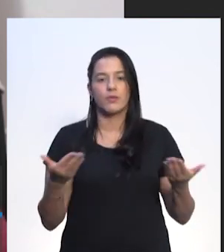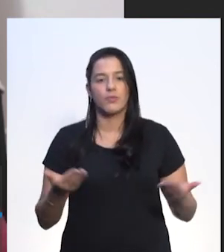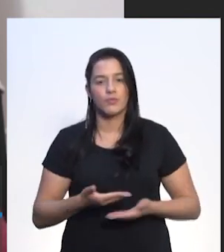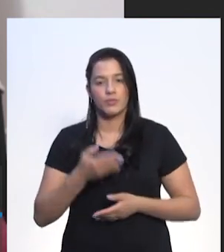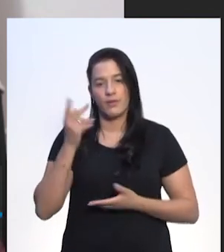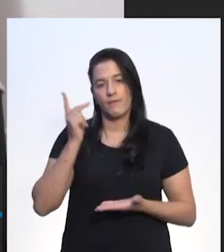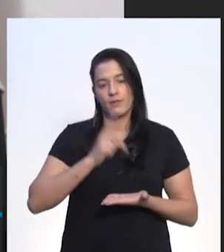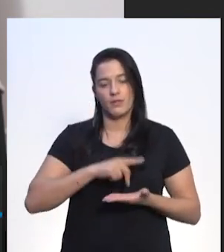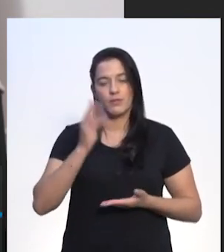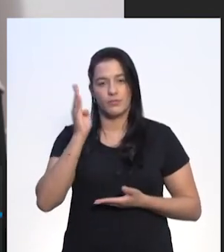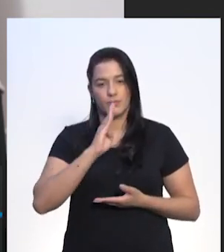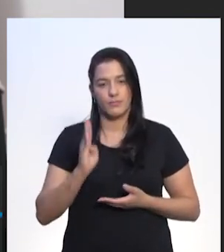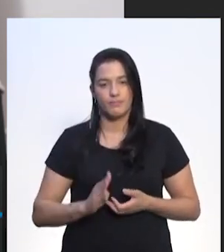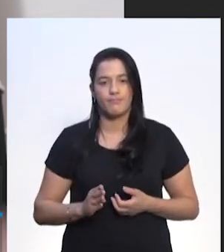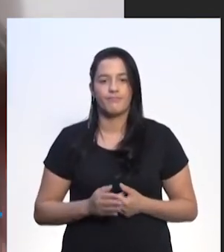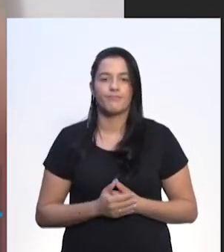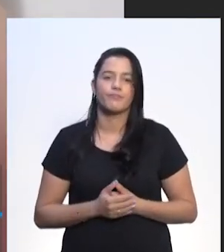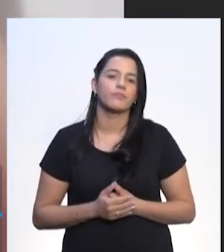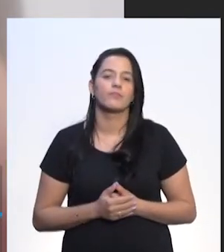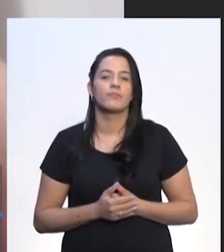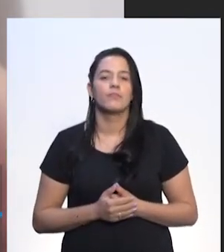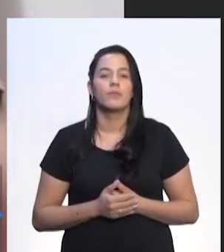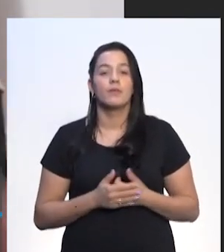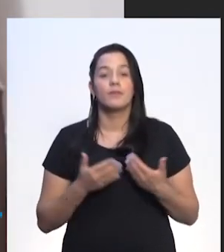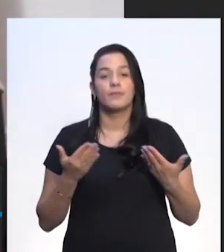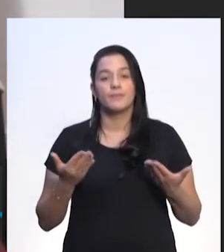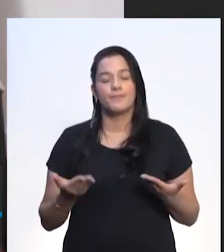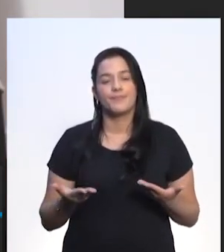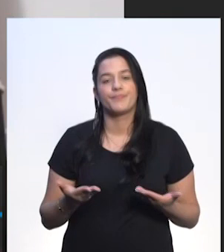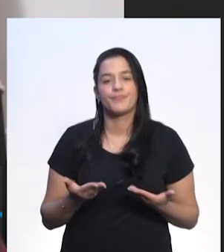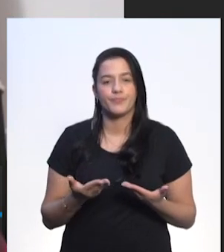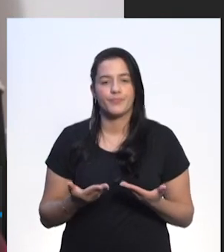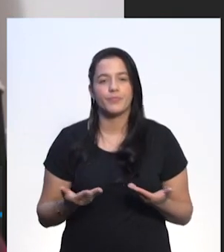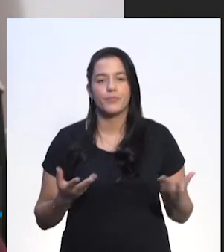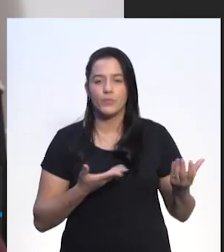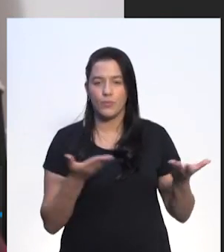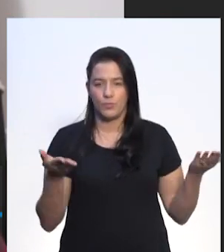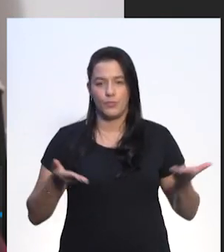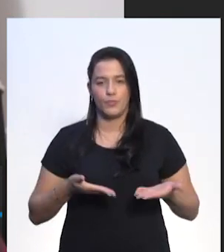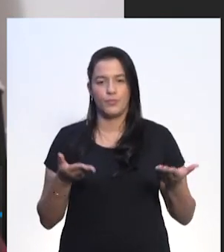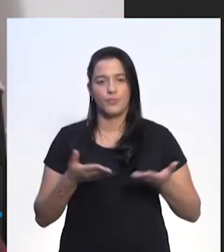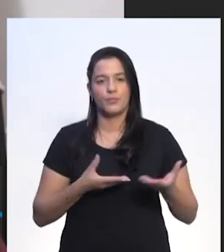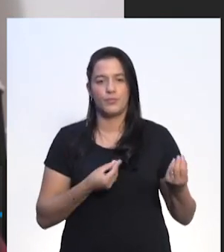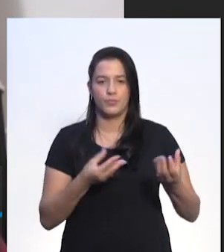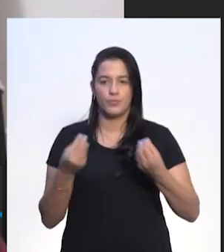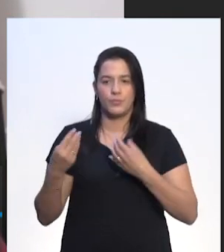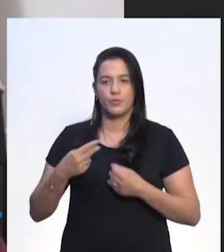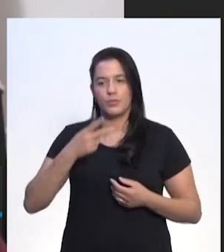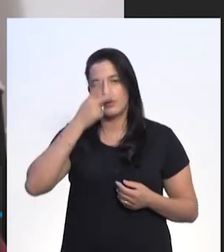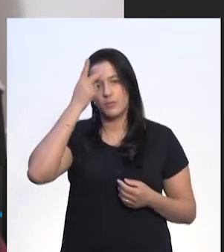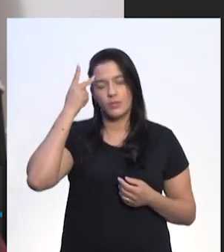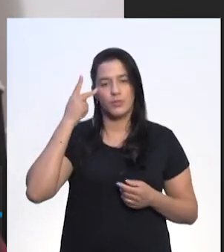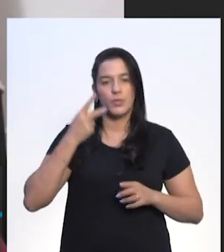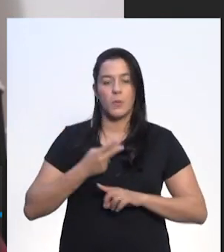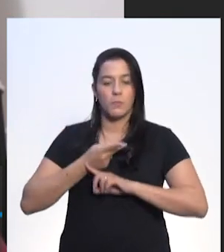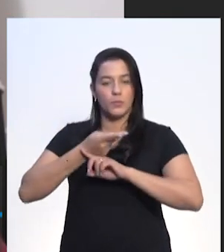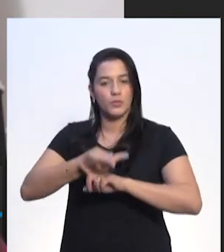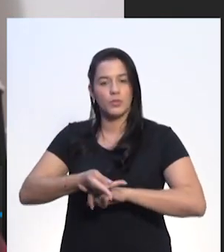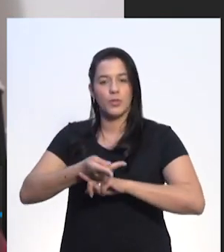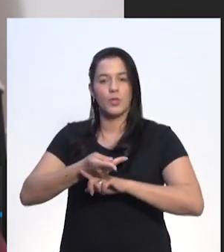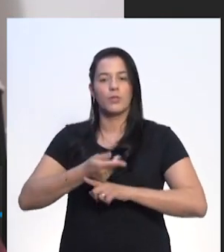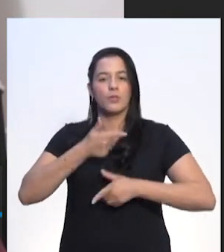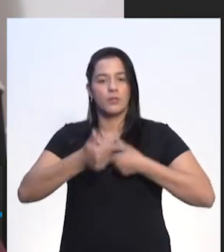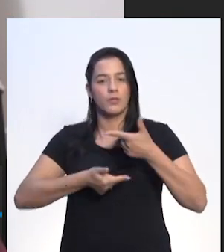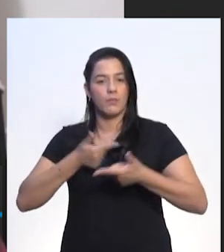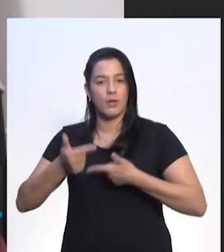é justamente essa questão, né? Muitas pessoas acabam buscando trabalhar em coisas que